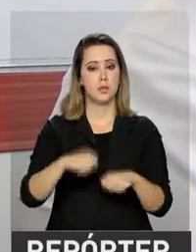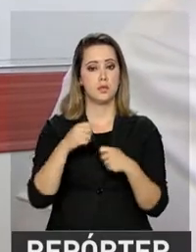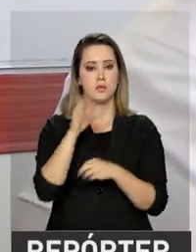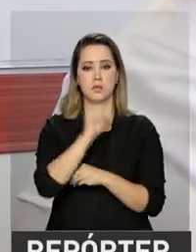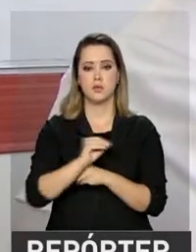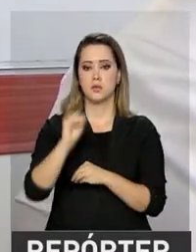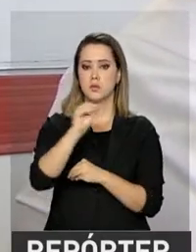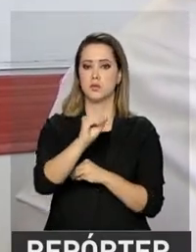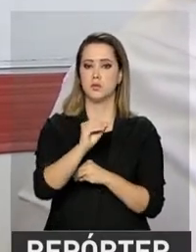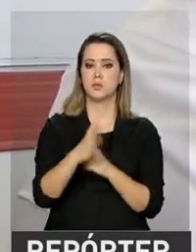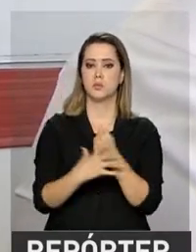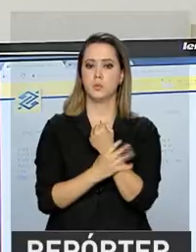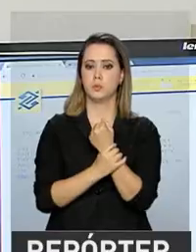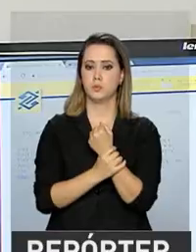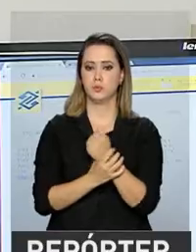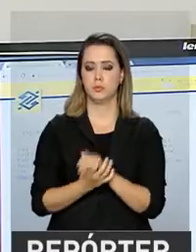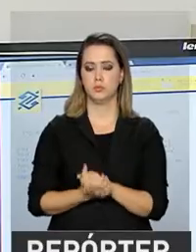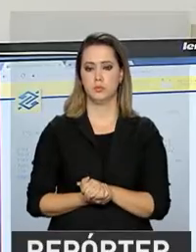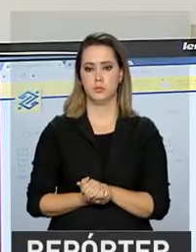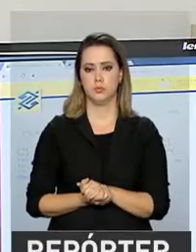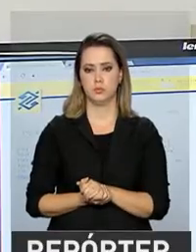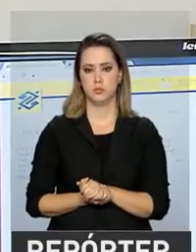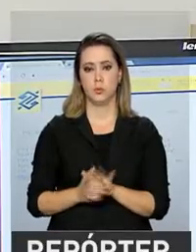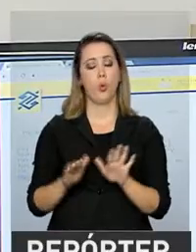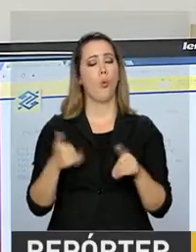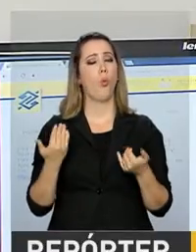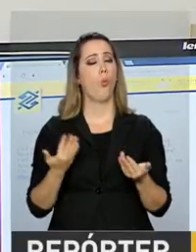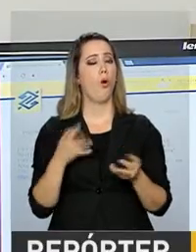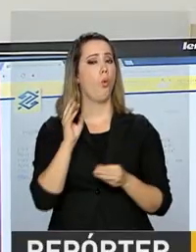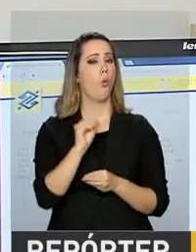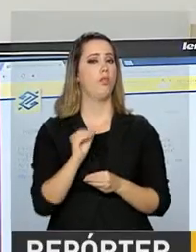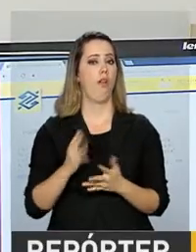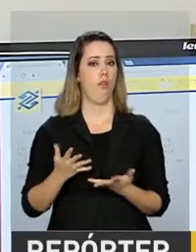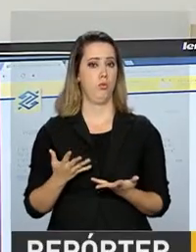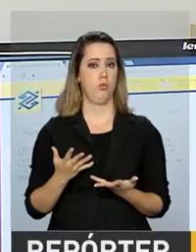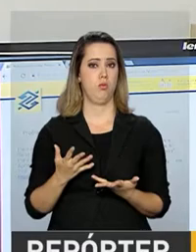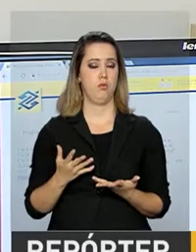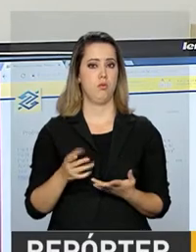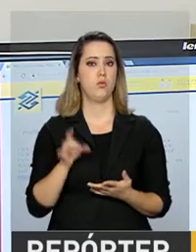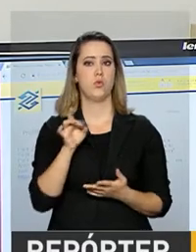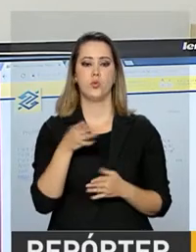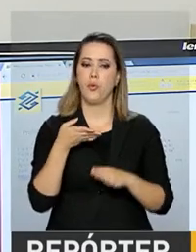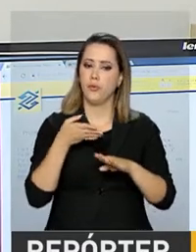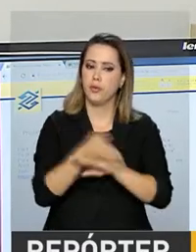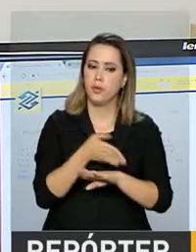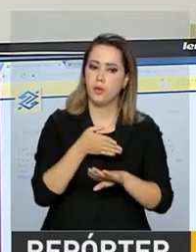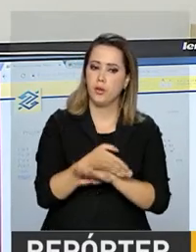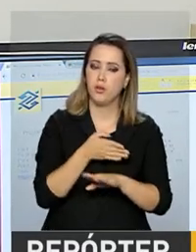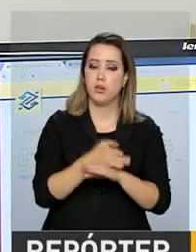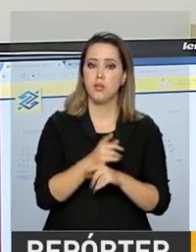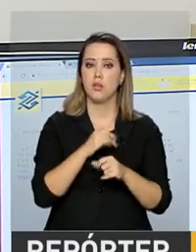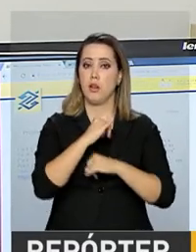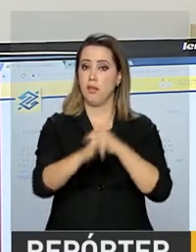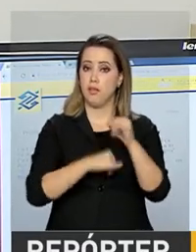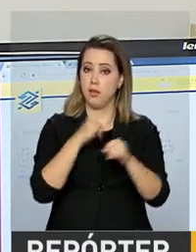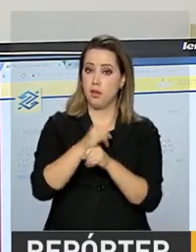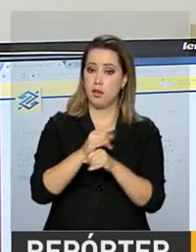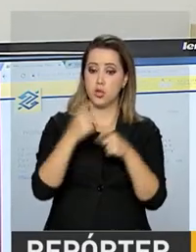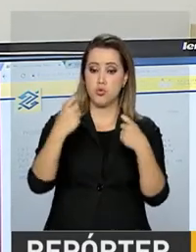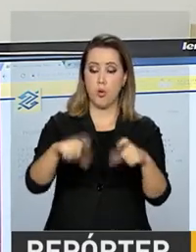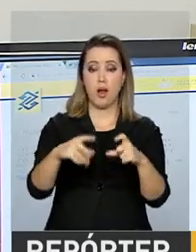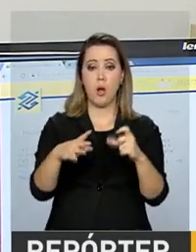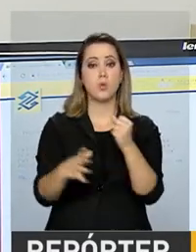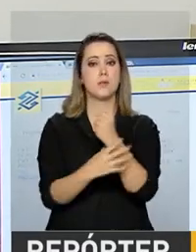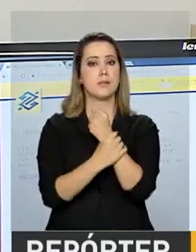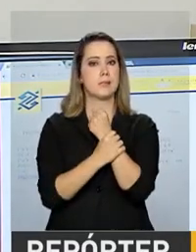cuidados com a segurança o cuidado qual é acessar apenas estações trabalhos confiáveis não